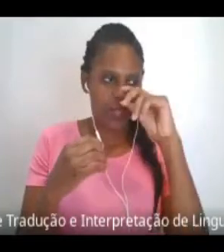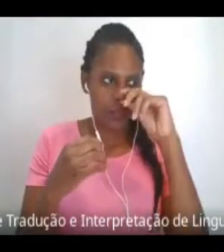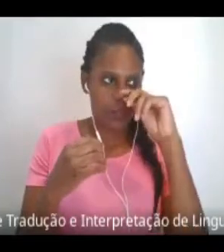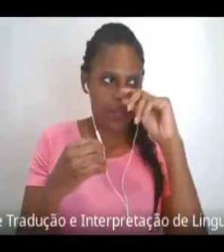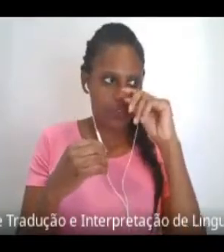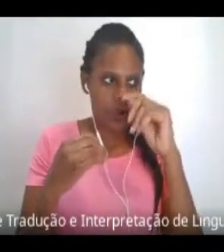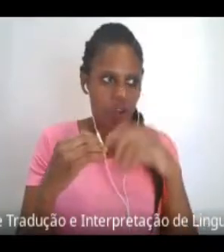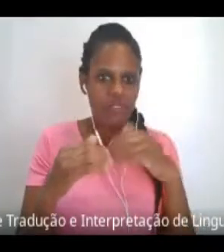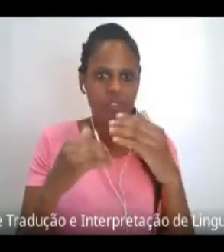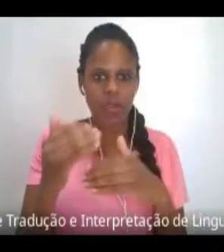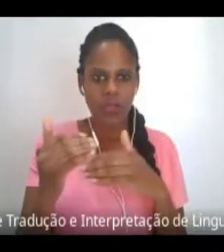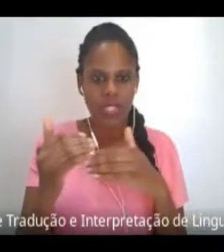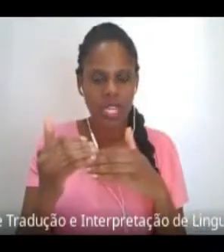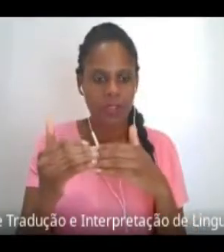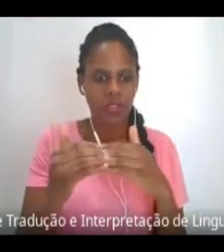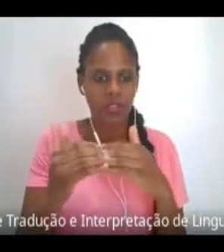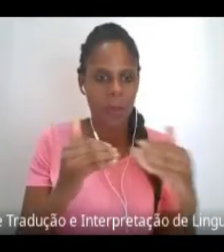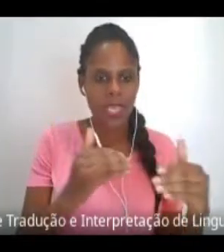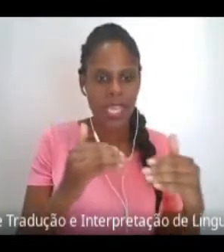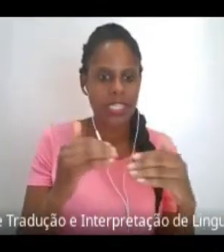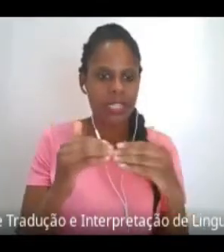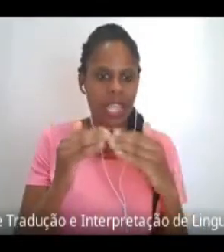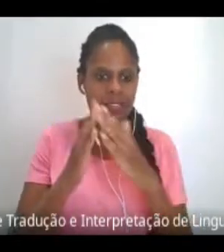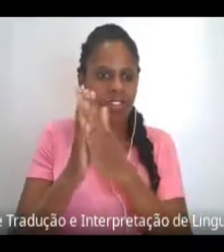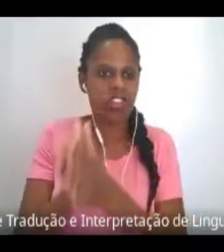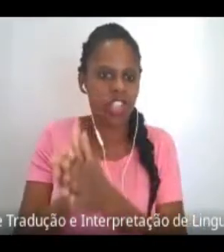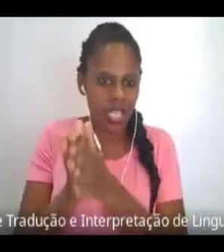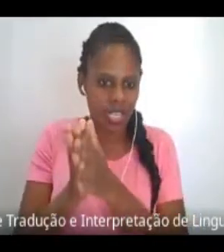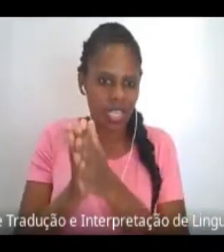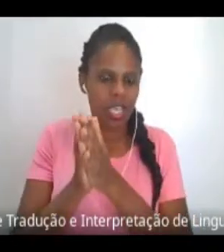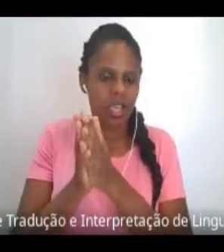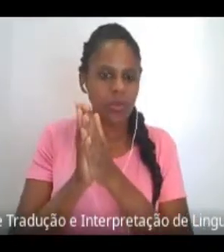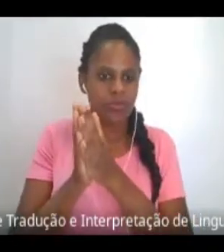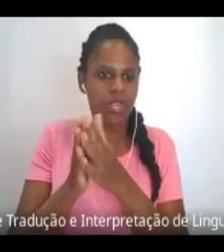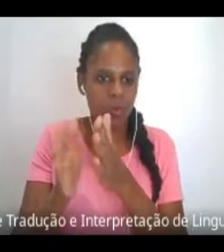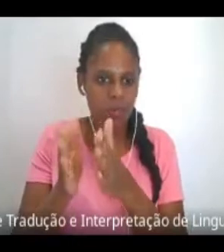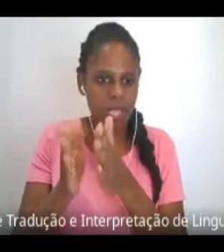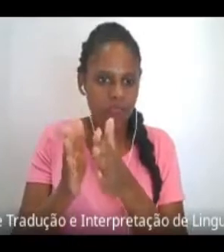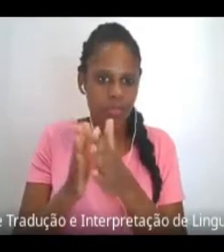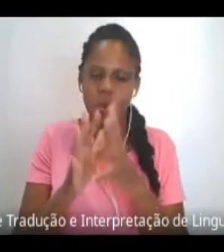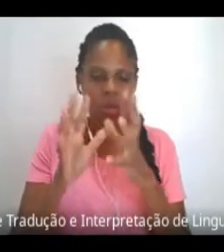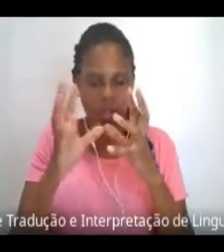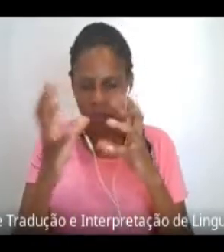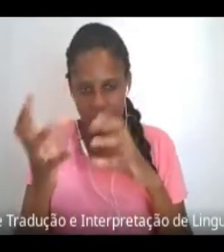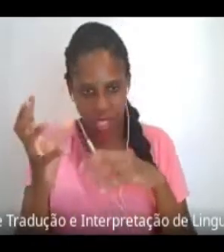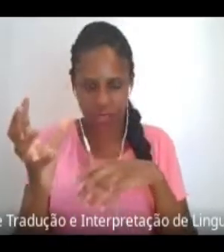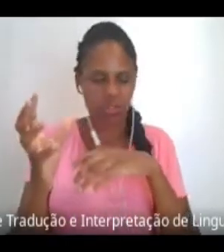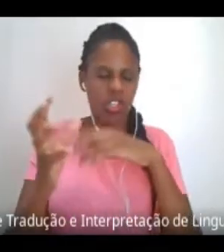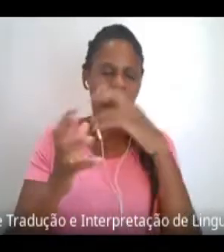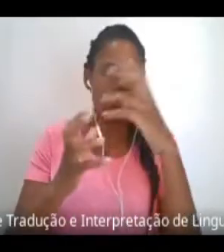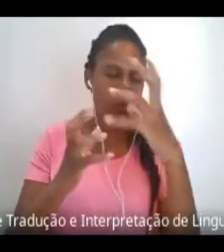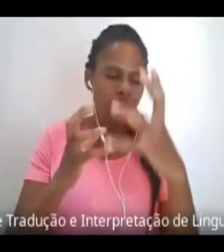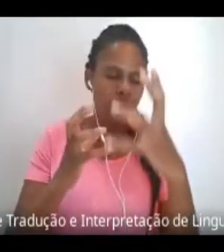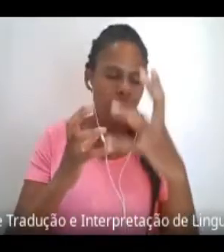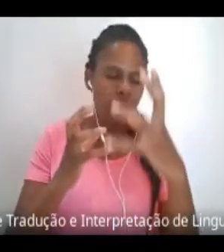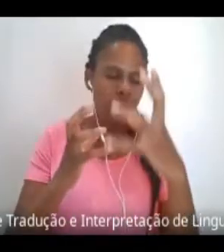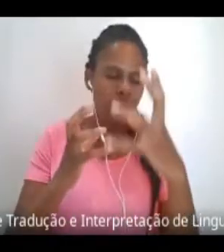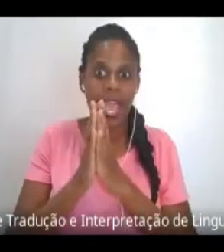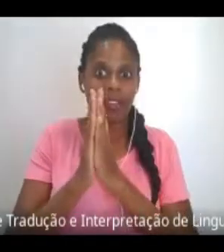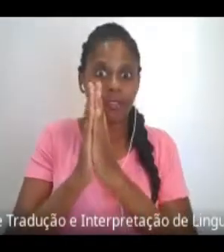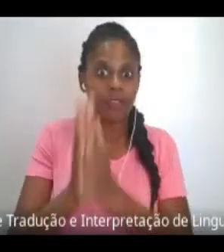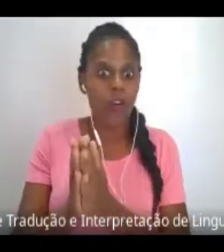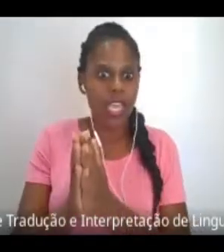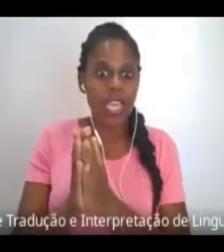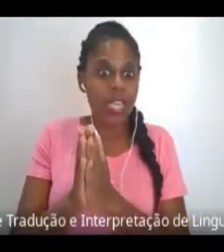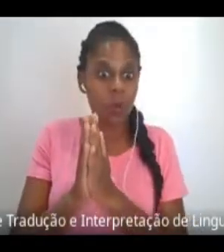que uma jovem foi no cinema junto com a amiga tentar assistir um filme, Era do Gelo,